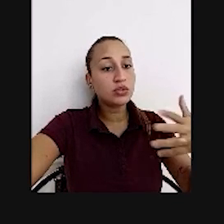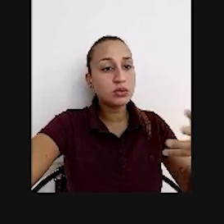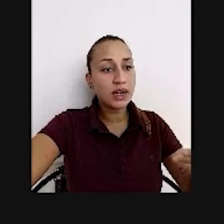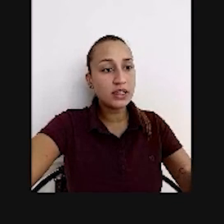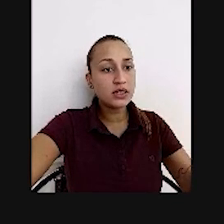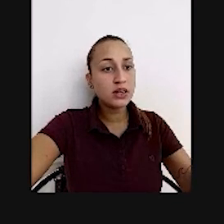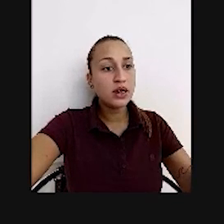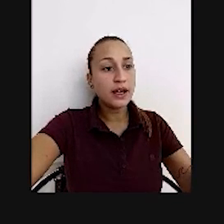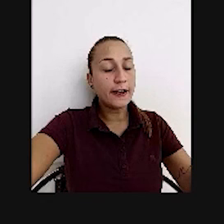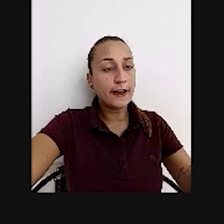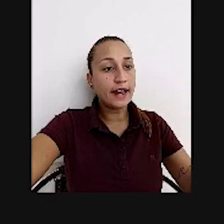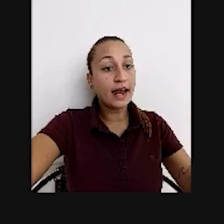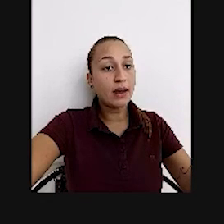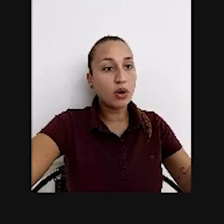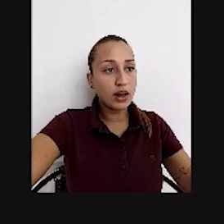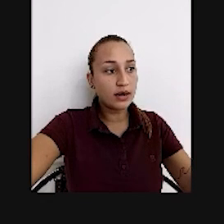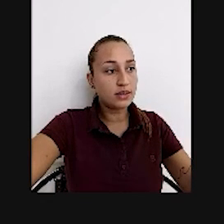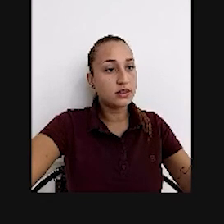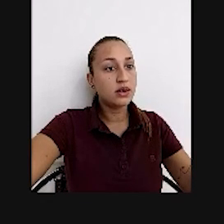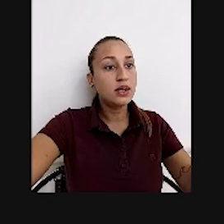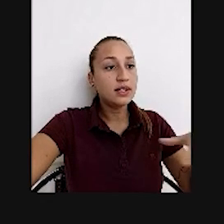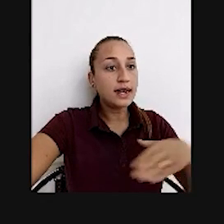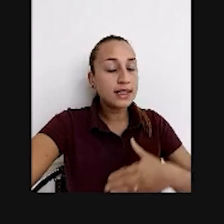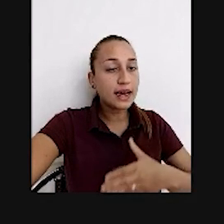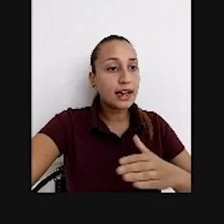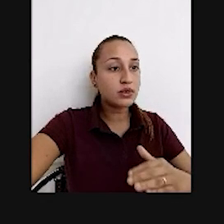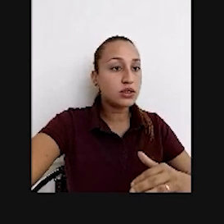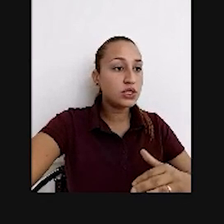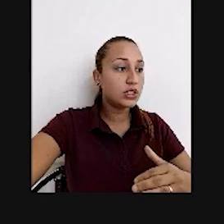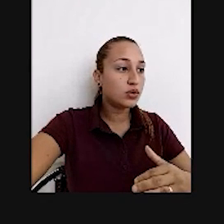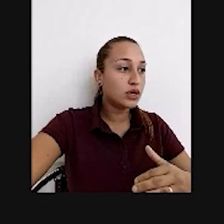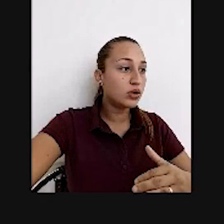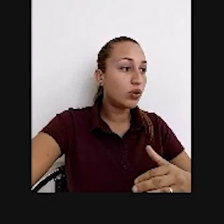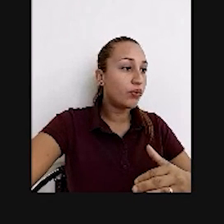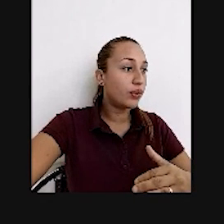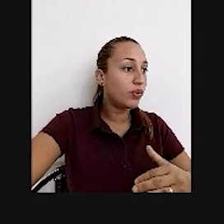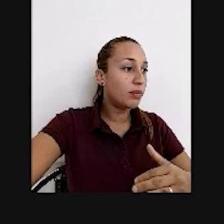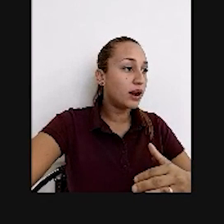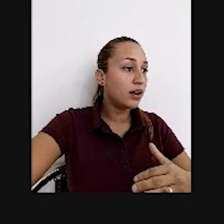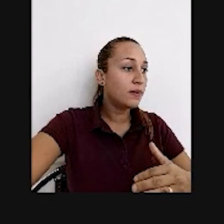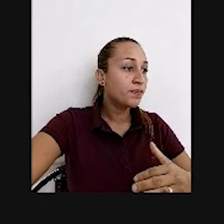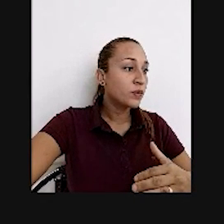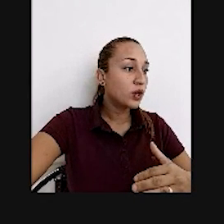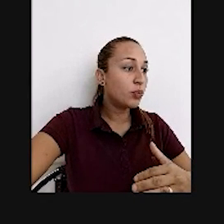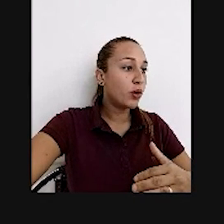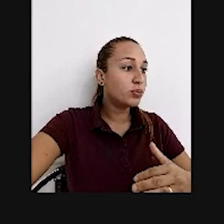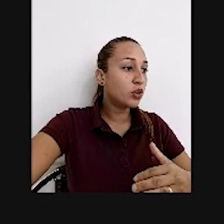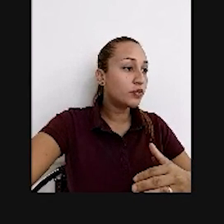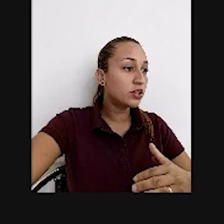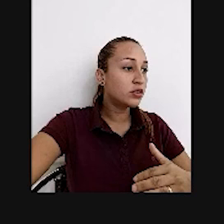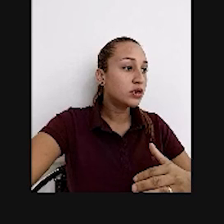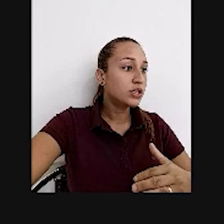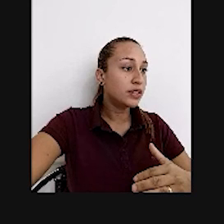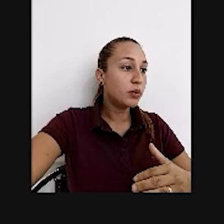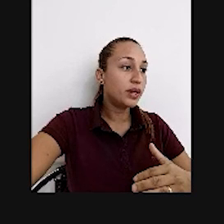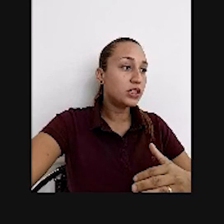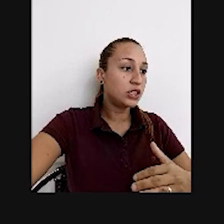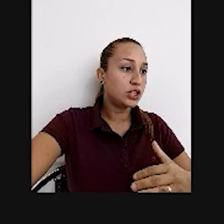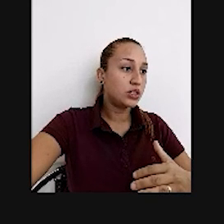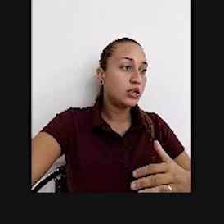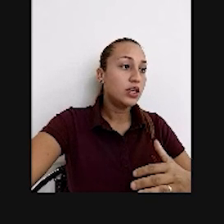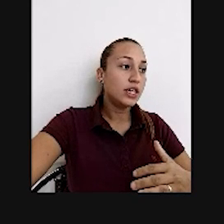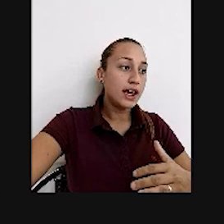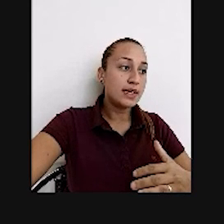são simulações mais elaboradas. Nesse caso, a gente não setou. Foi uma malha que o próprio software já deu